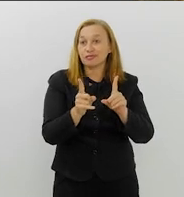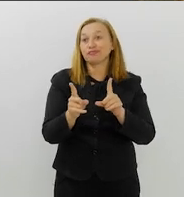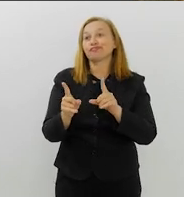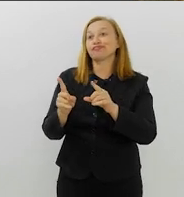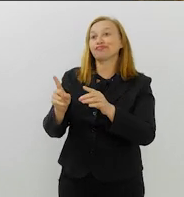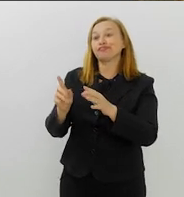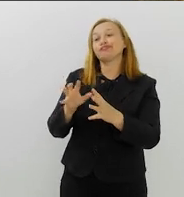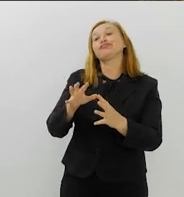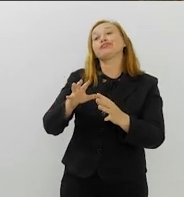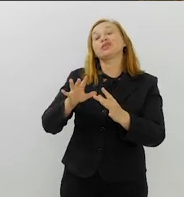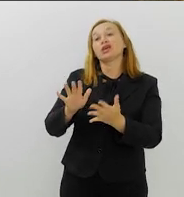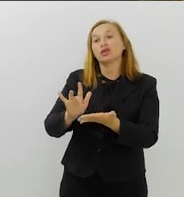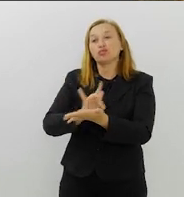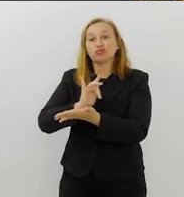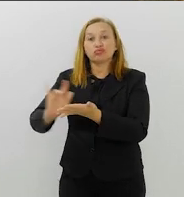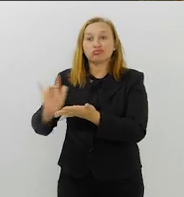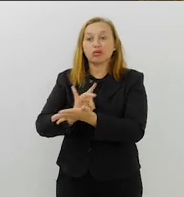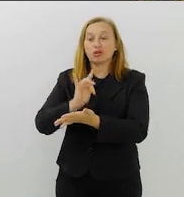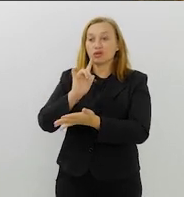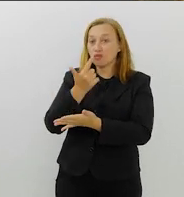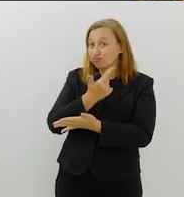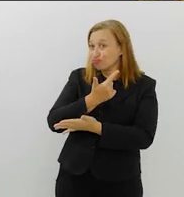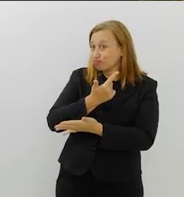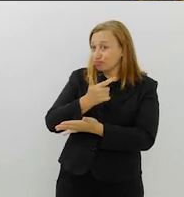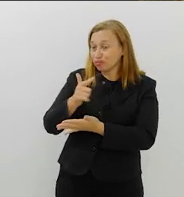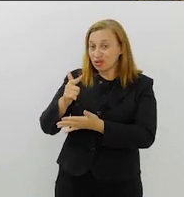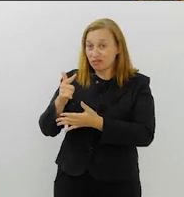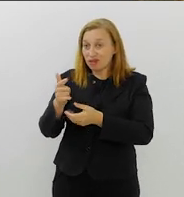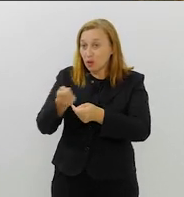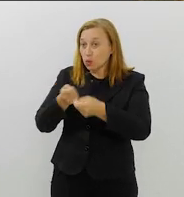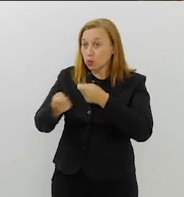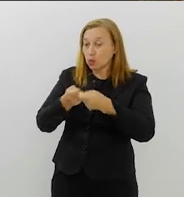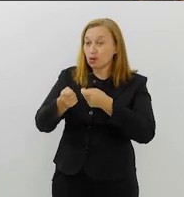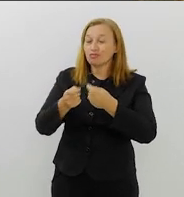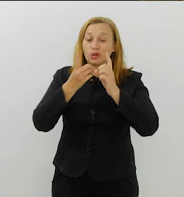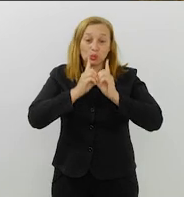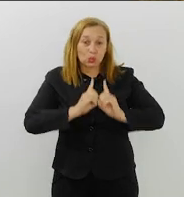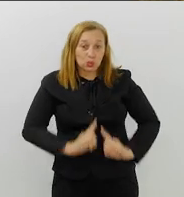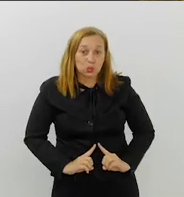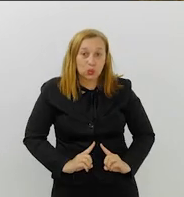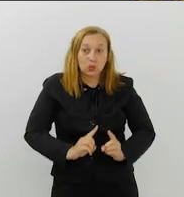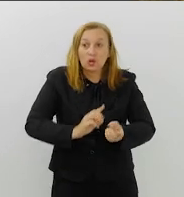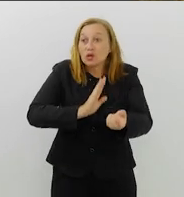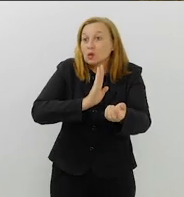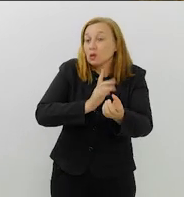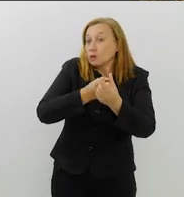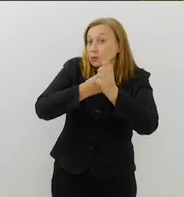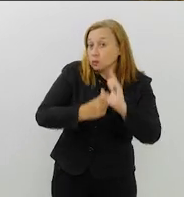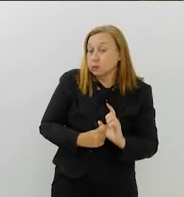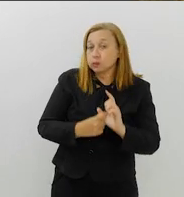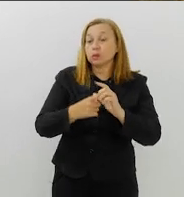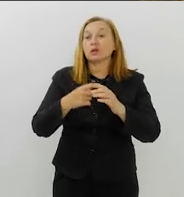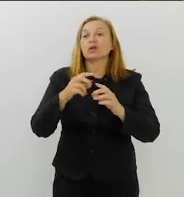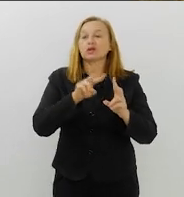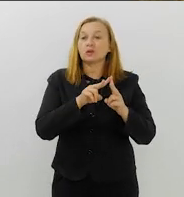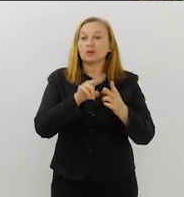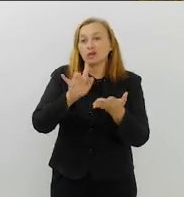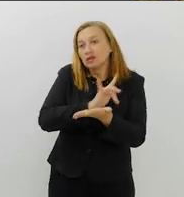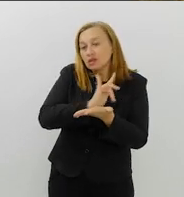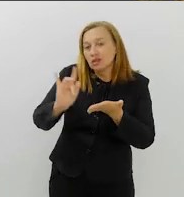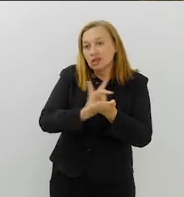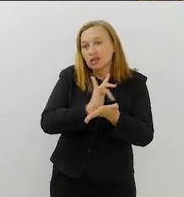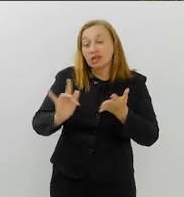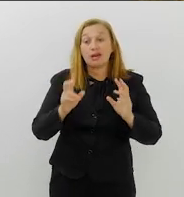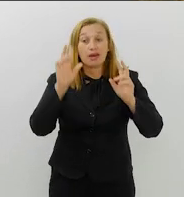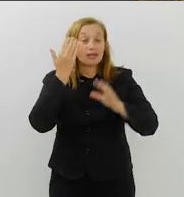for usado de forma equilibrada, pode desencadear transtornos como depressão, ansiedade e dependência digital. Para nos